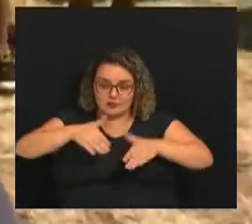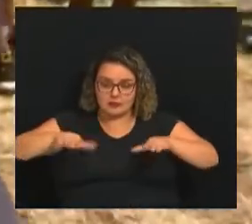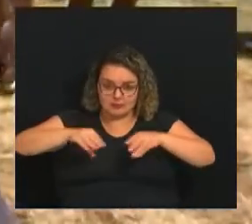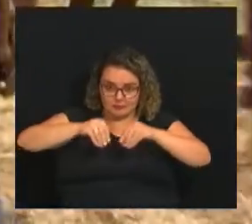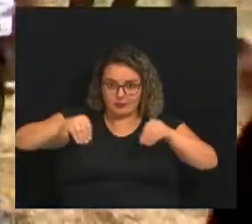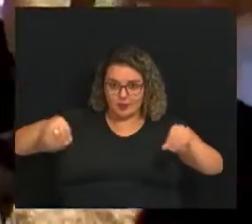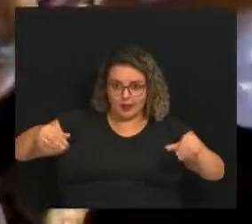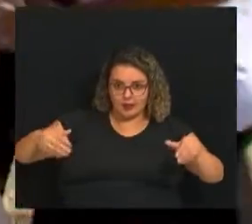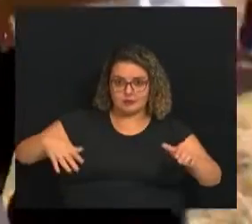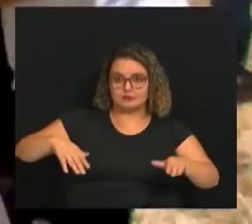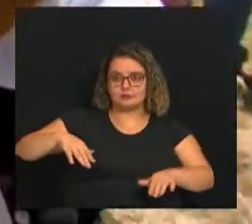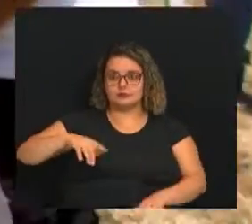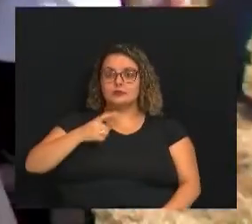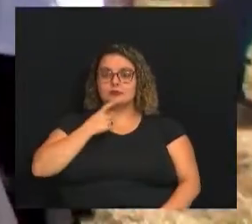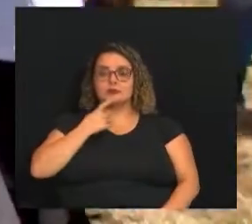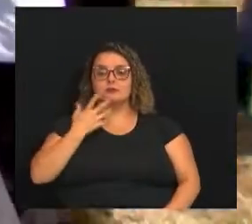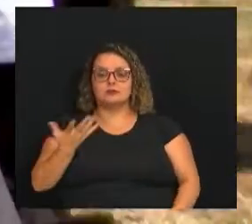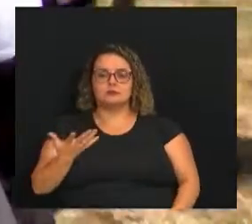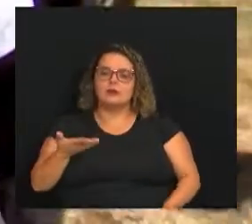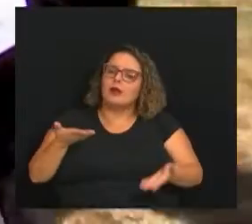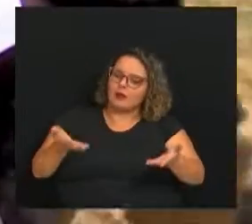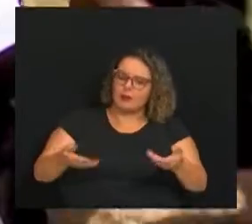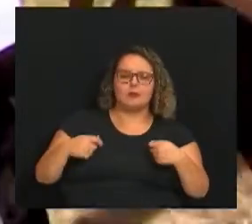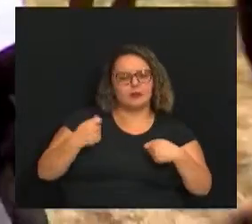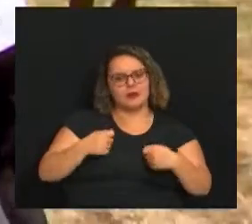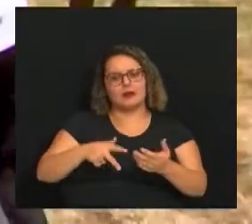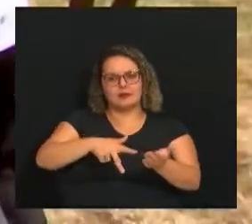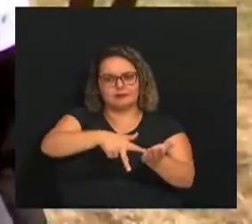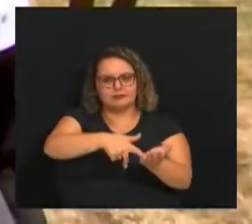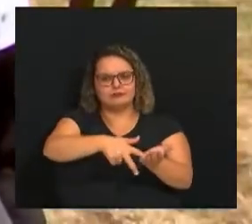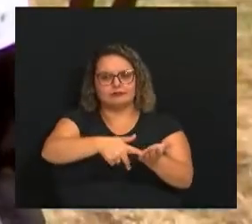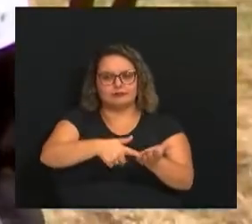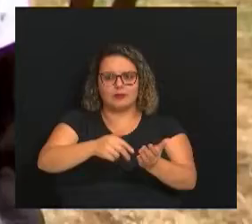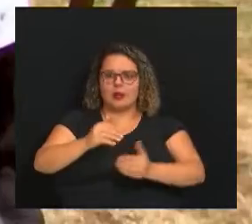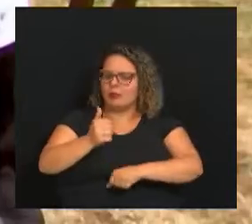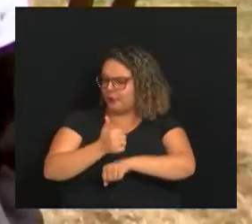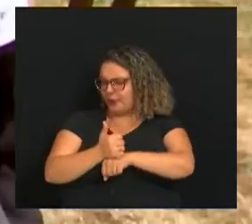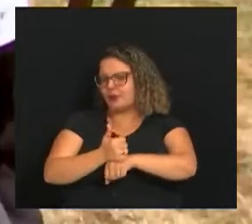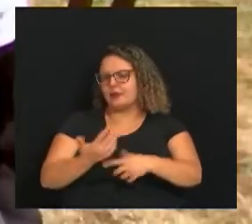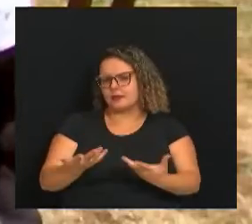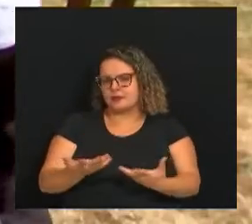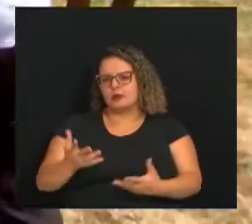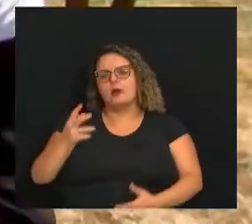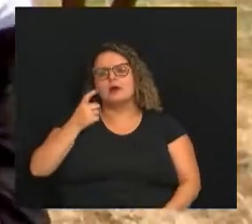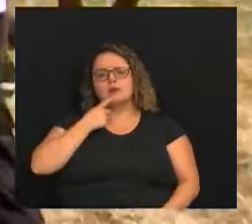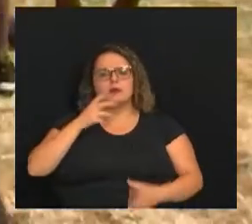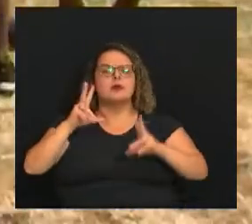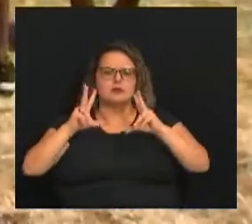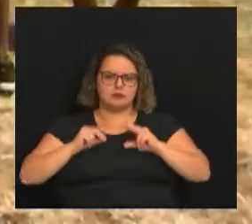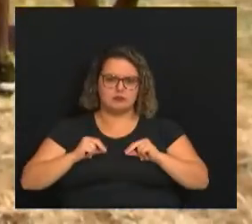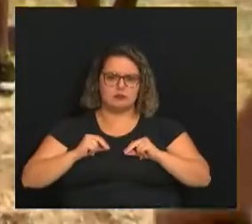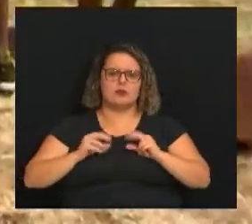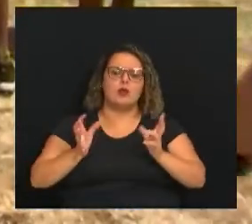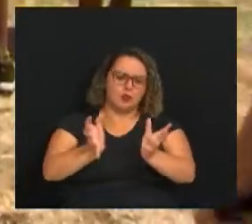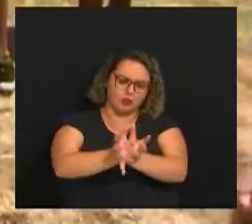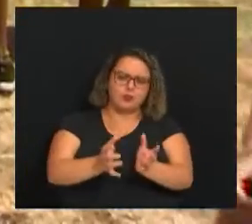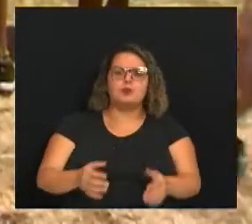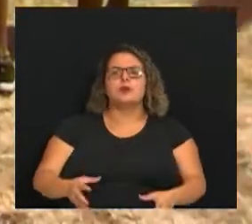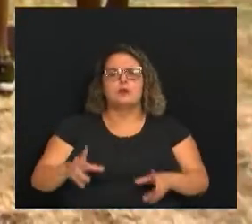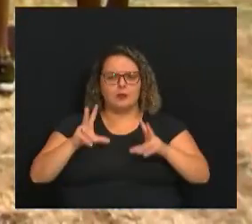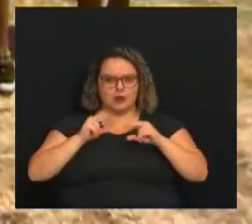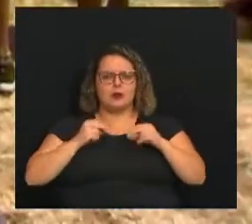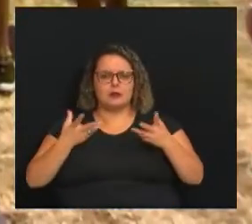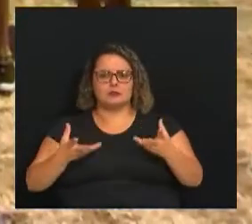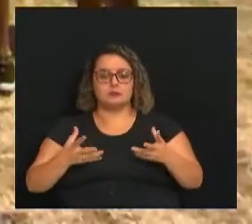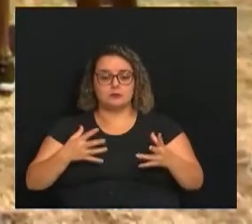também de modalidade street extremamente profissional. Então acho que Campinas merece, a modalidade merece, porque está crescendo não só